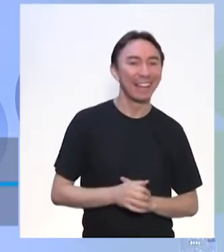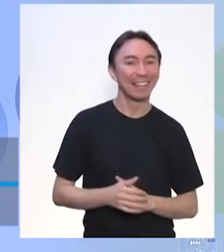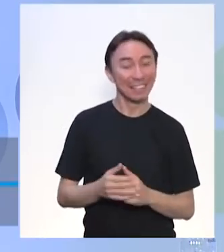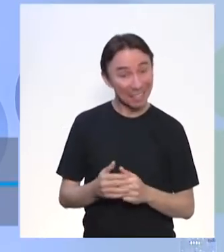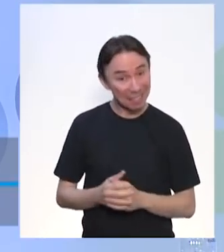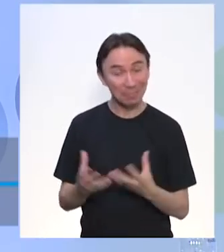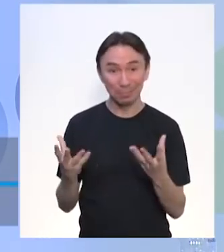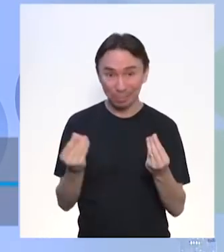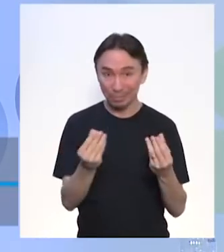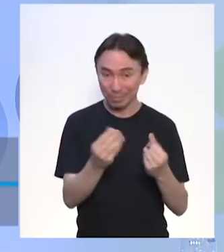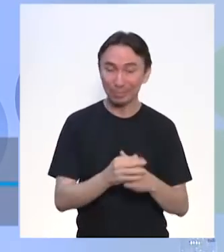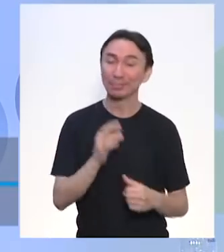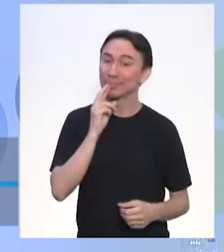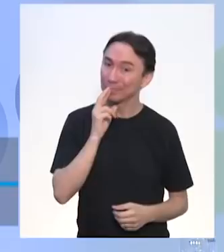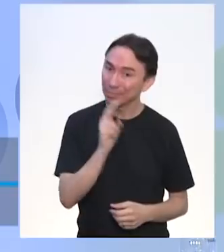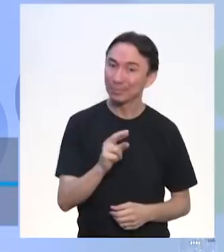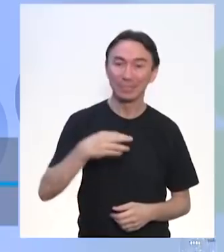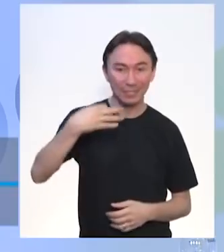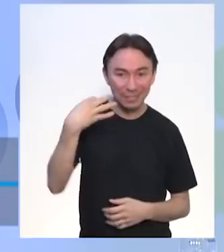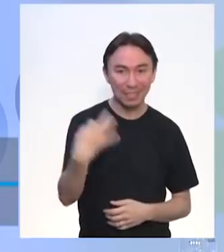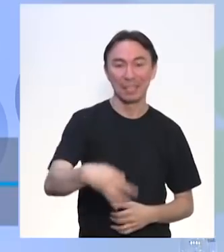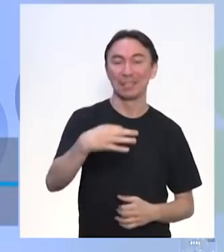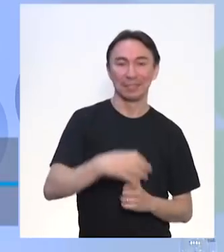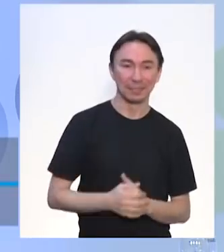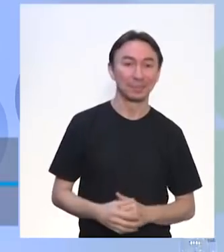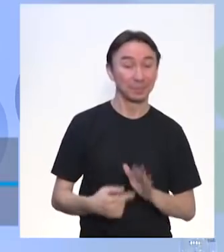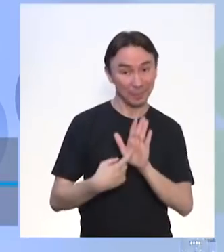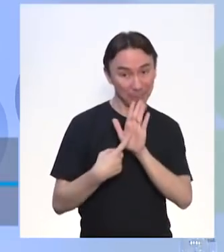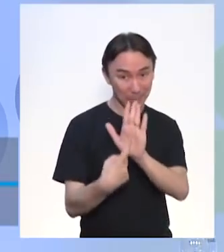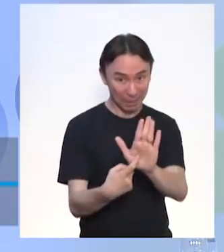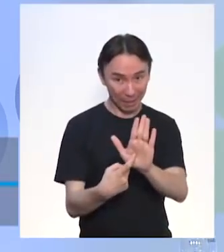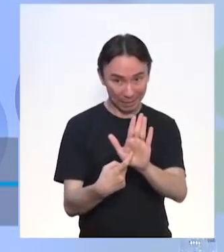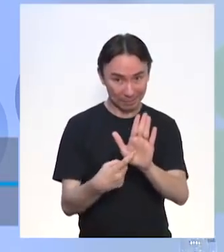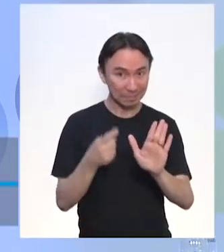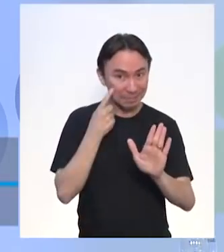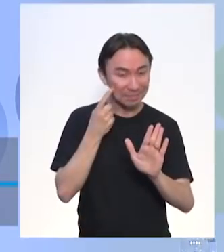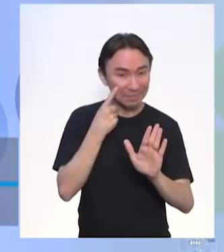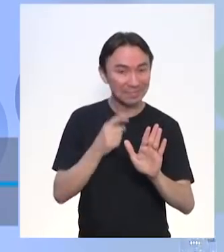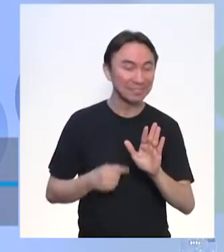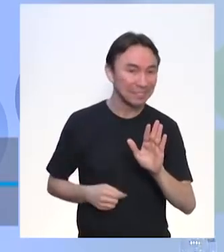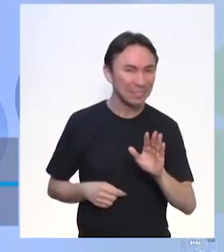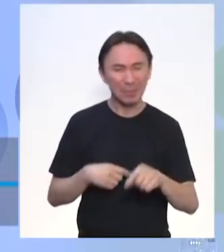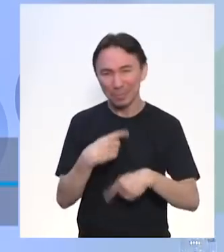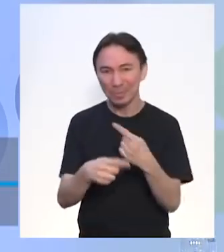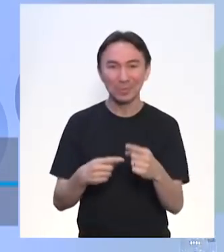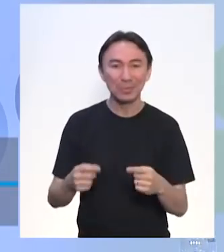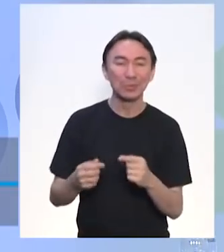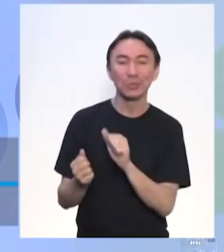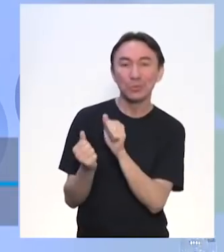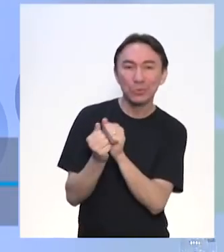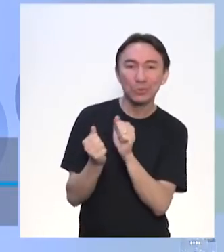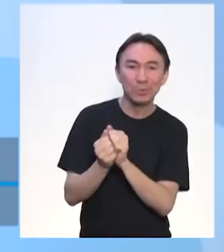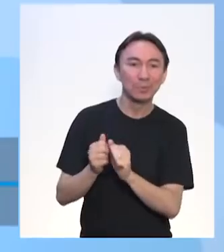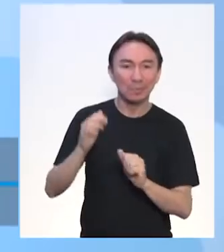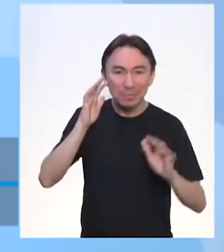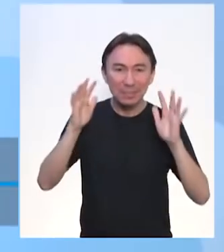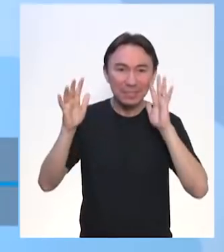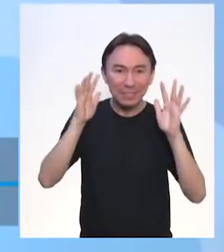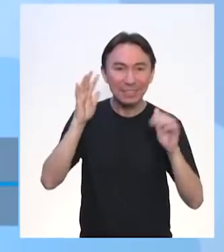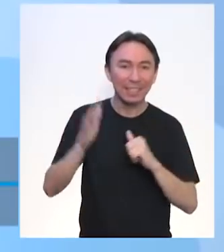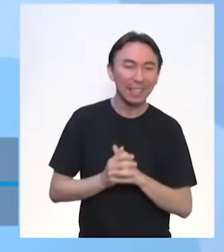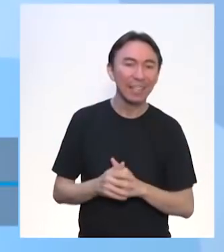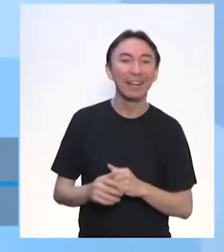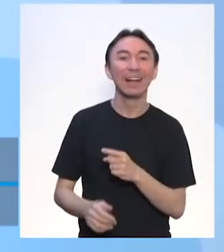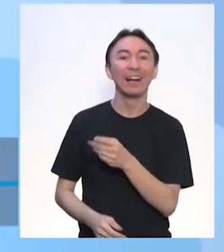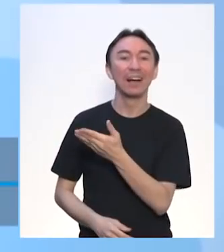resposta que é justamente o que tem aqui dentro. Eu vou mostrar então para vocês e aí a gente vai pensar juntos. Vejam aqui,